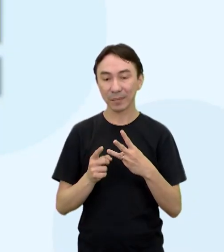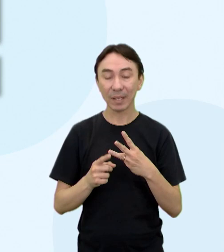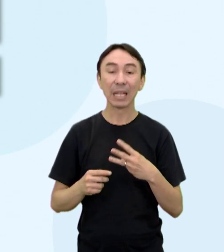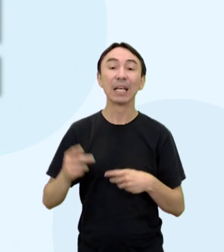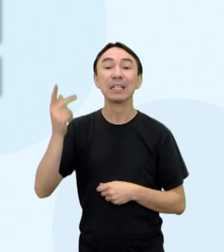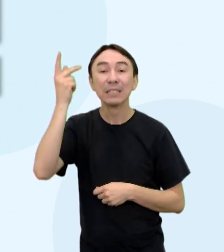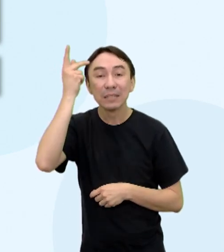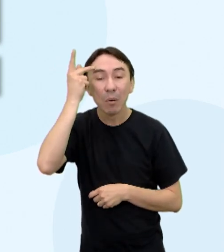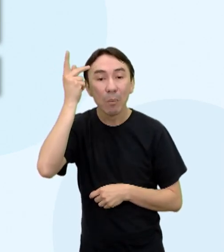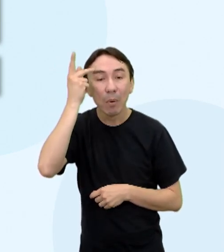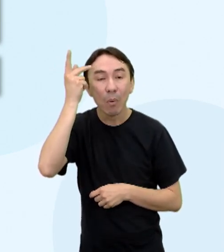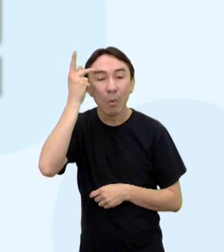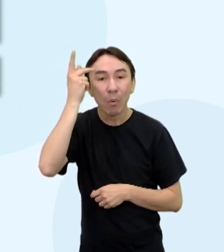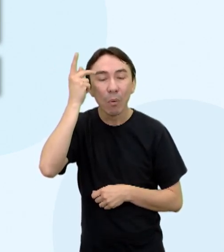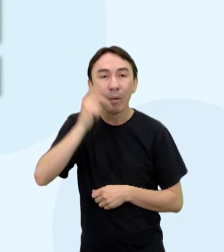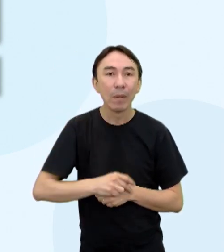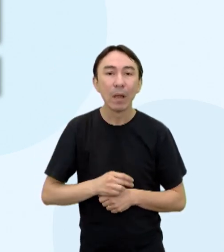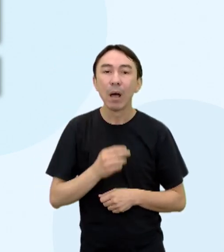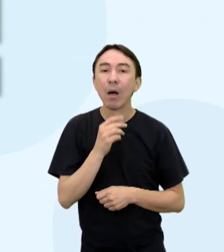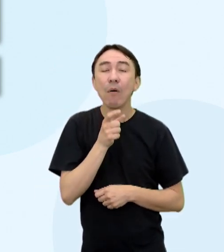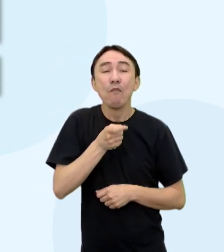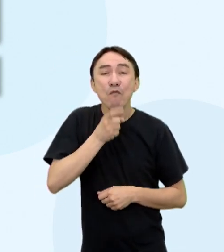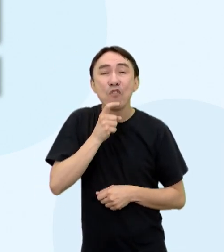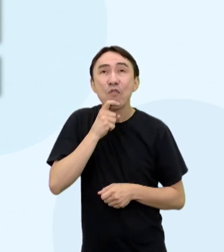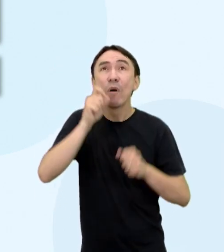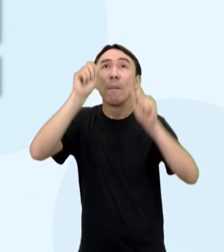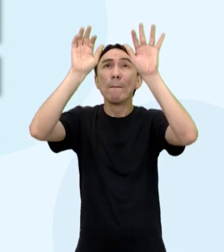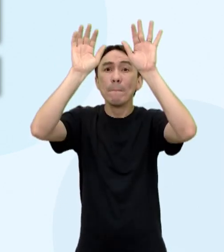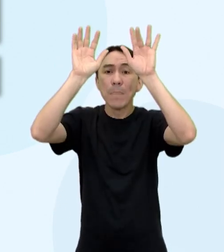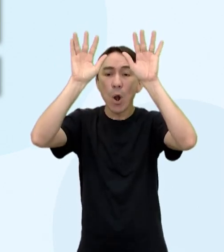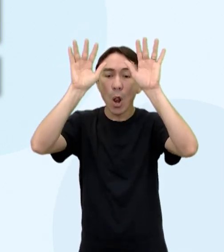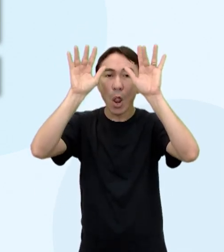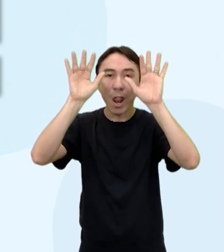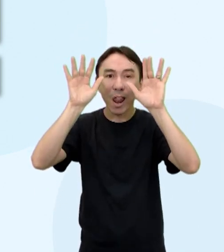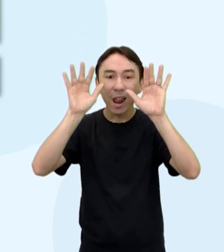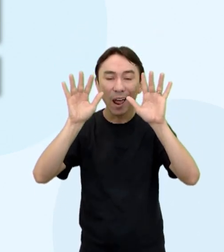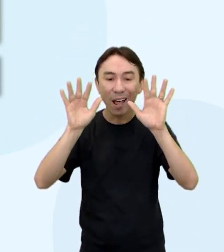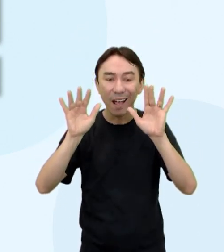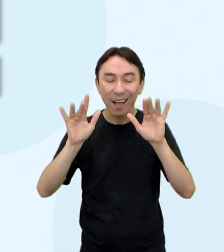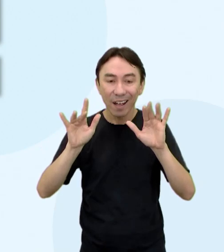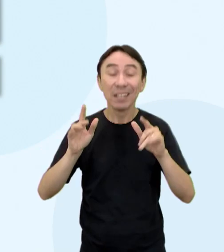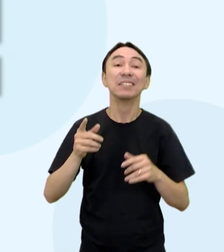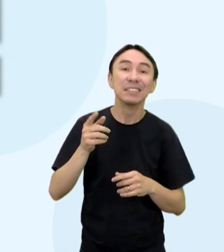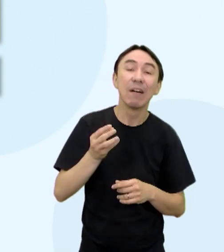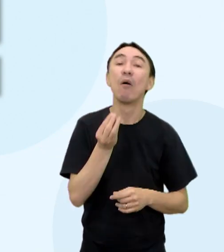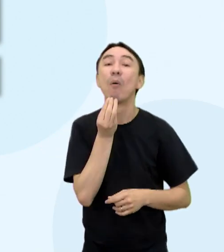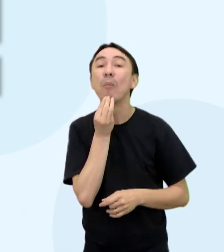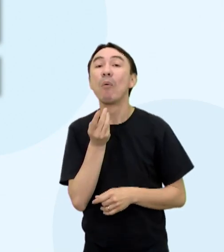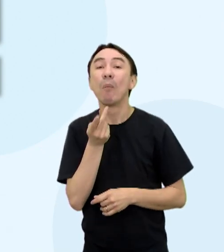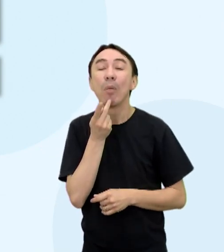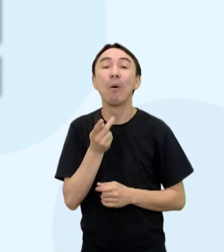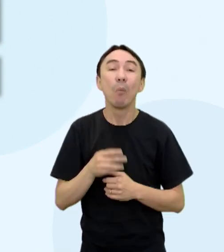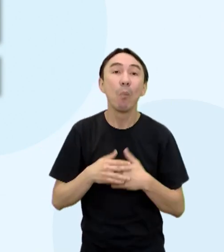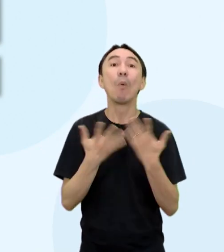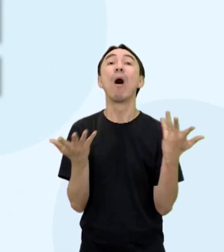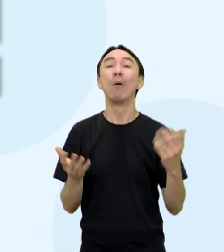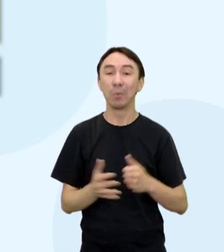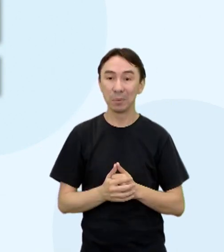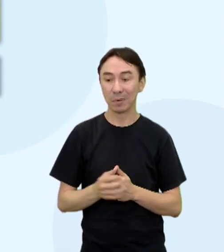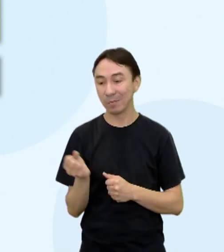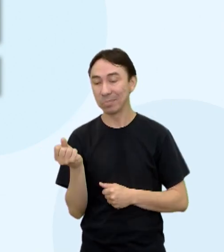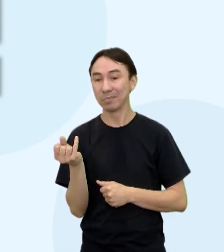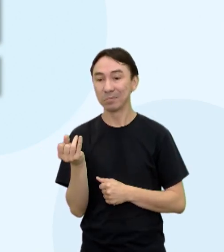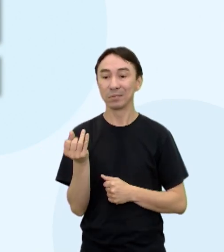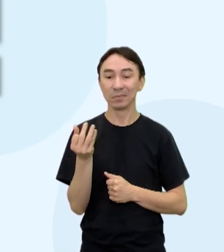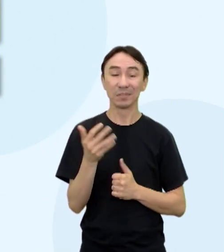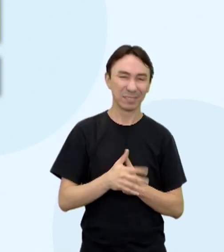Paulo? Eita! Se fosse no finalzinho da década de 70, eu ia falar que era muito provável, né? Porque aqui era conhecido